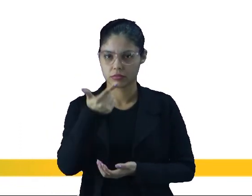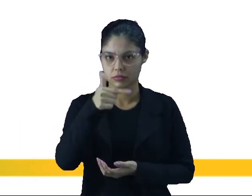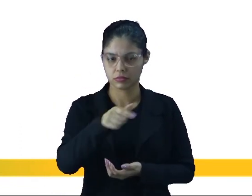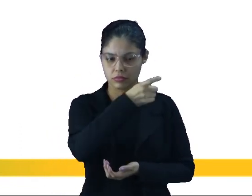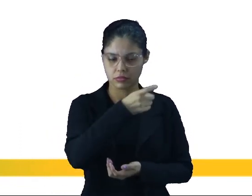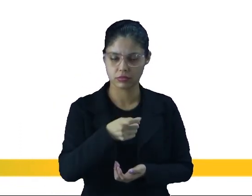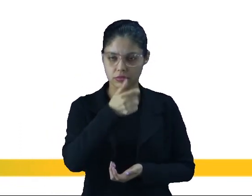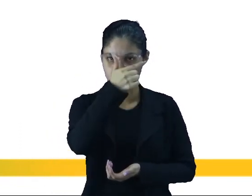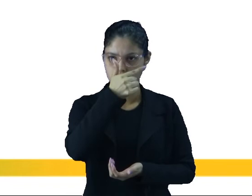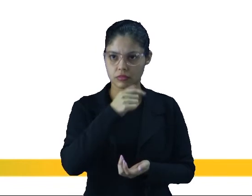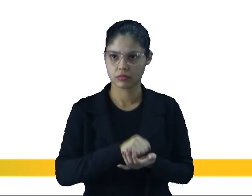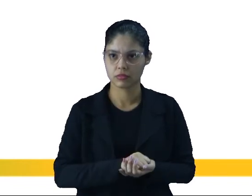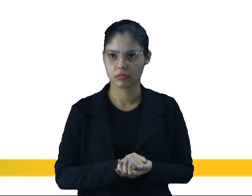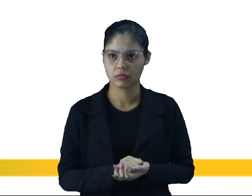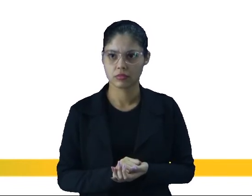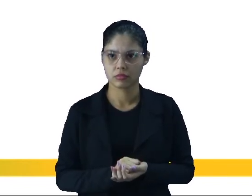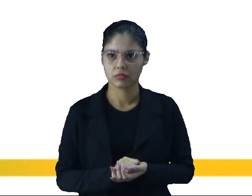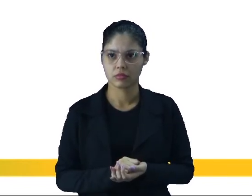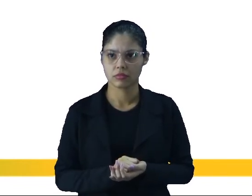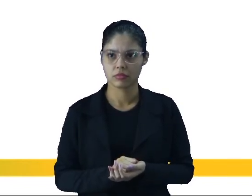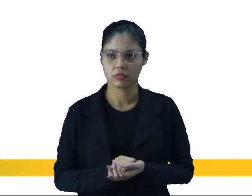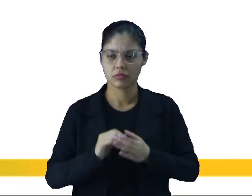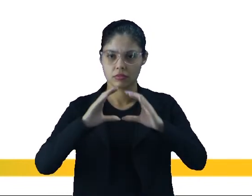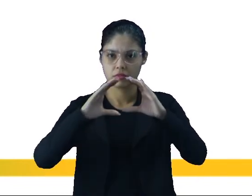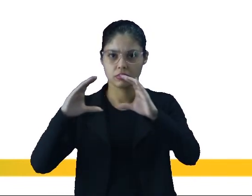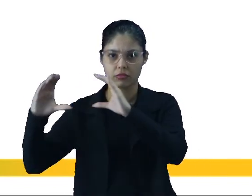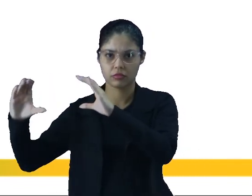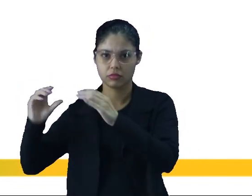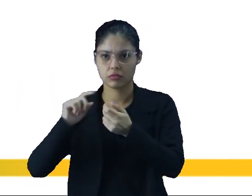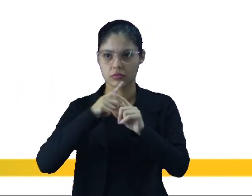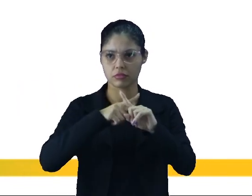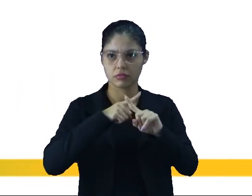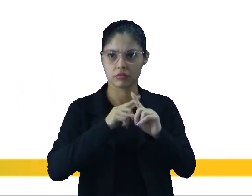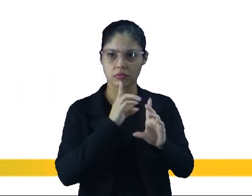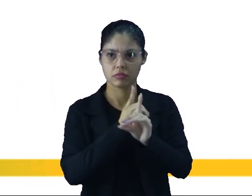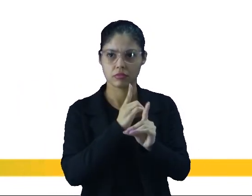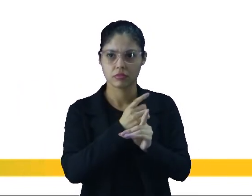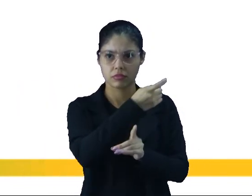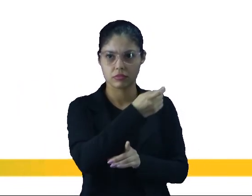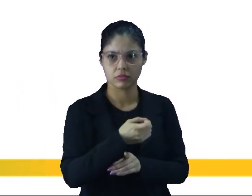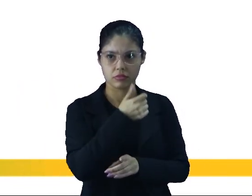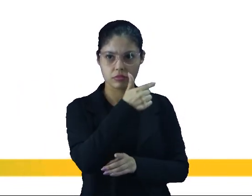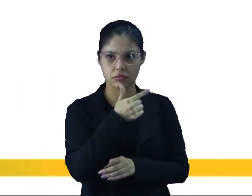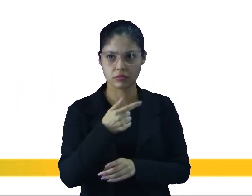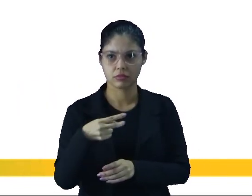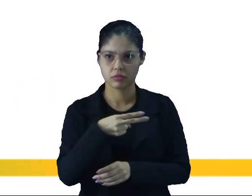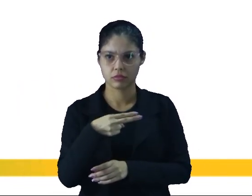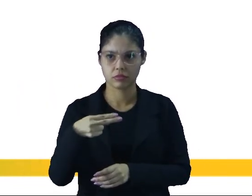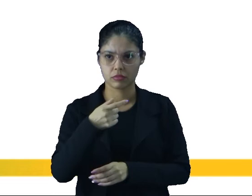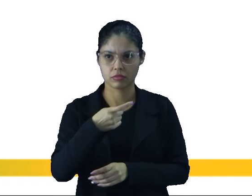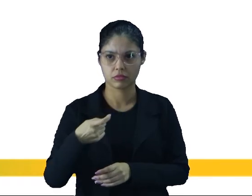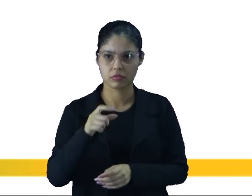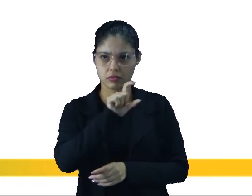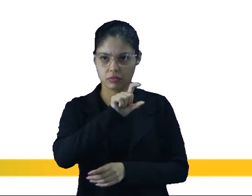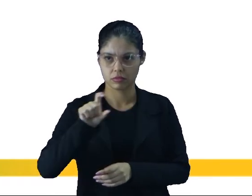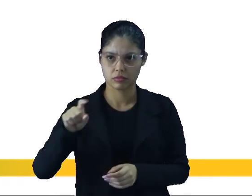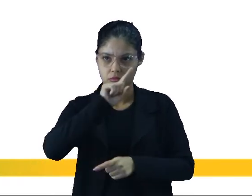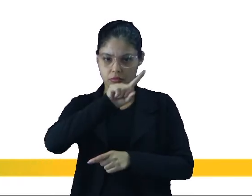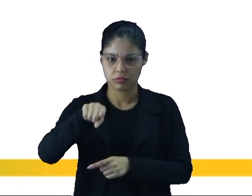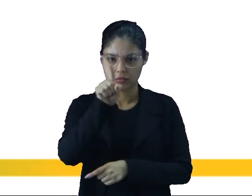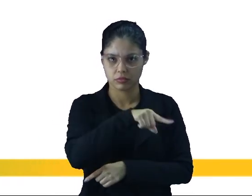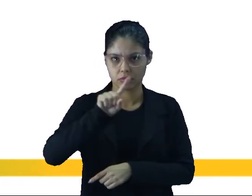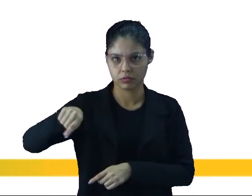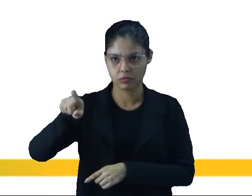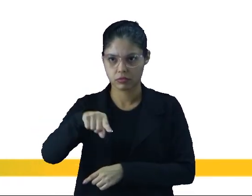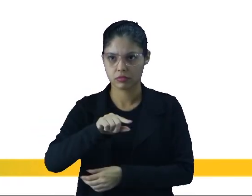Repete isso aqui, que é x ao quadrado, eu vou fazer a multiplicação, eu vou encontrar essa equação, cancela x